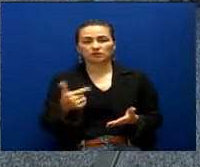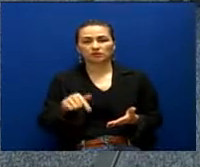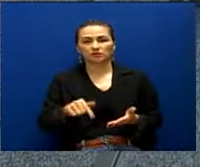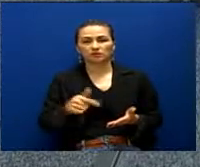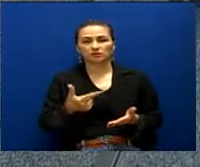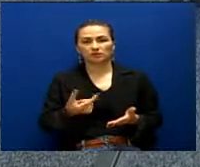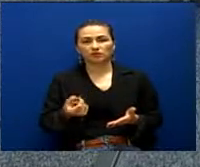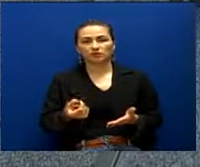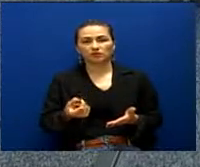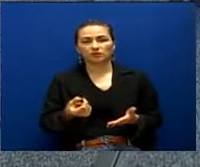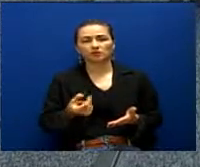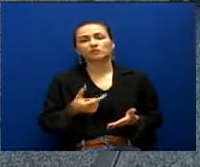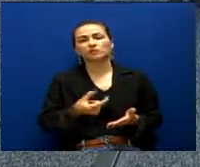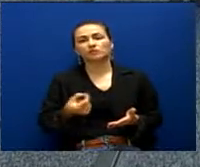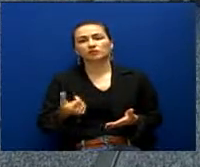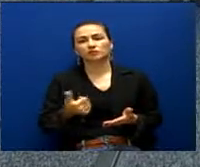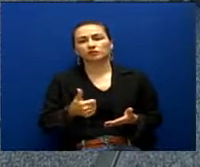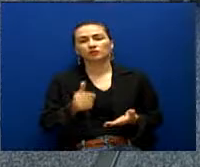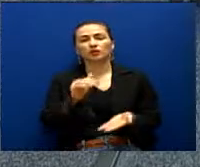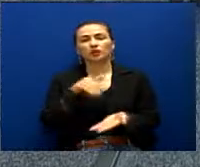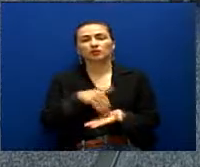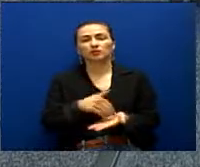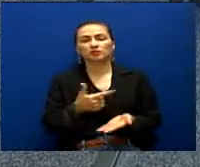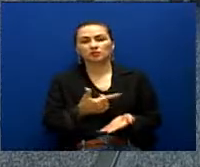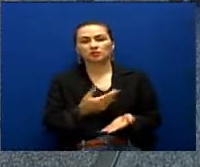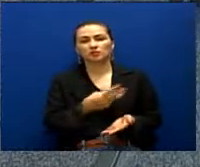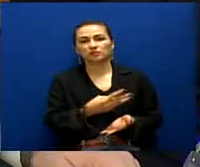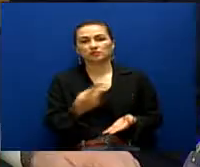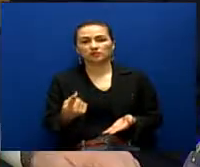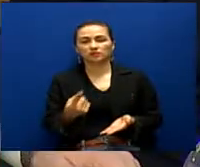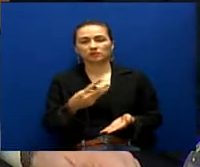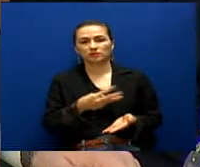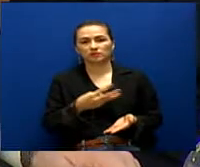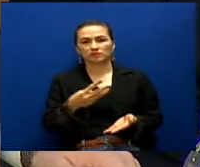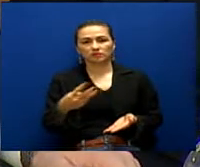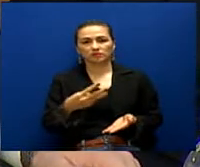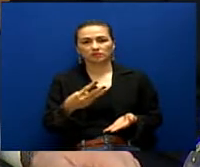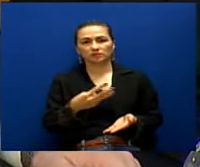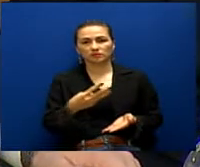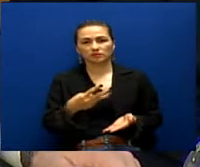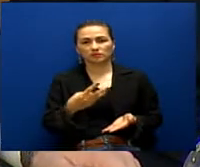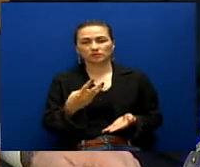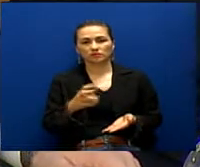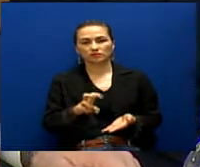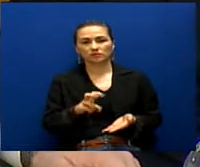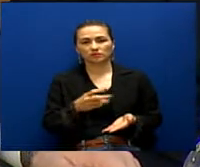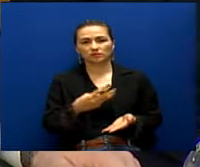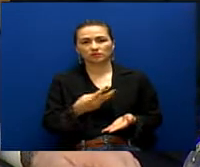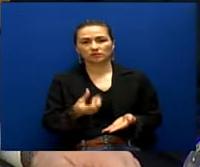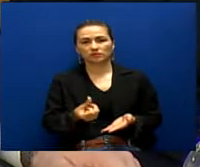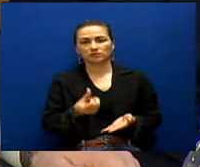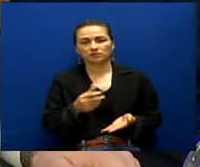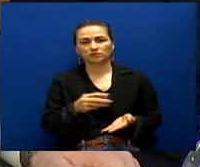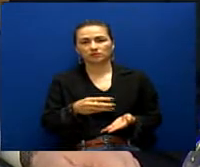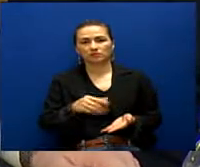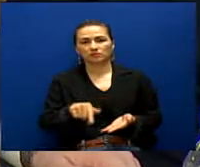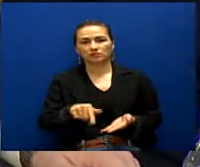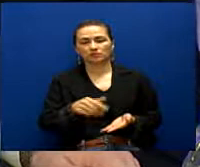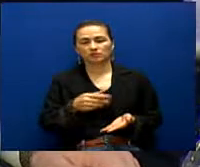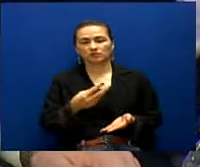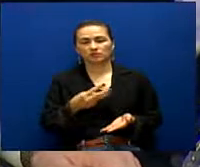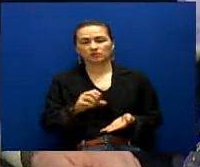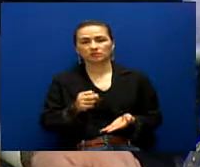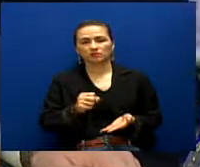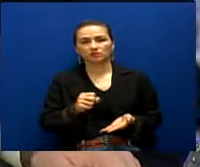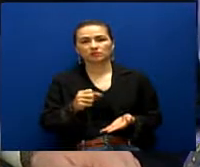24, 25, 26, 27, 28, 29, 30, 31, 32, 33, 34, 35, 36, 37, 38... 39,